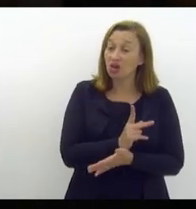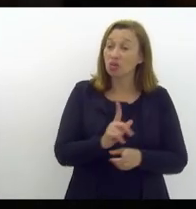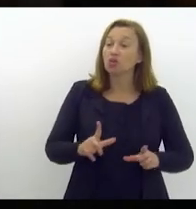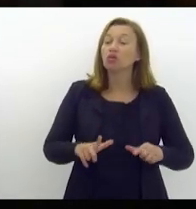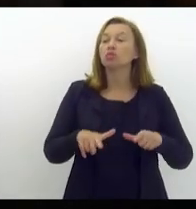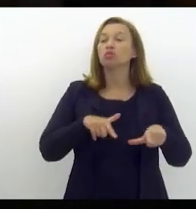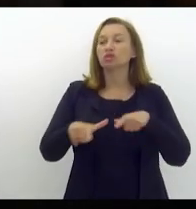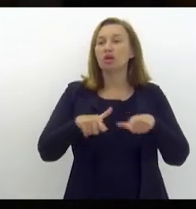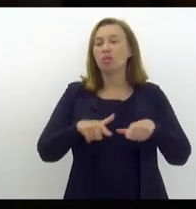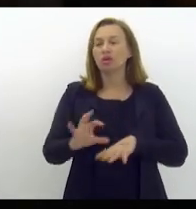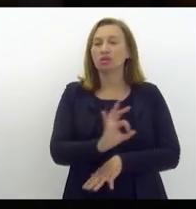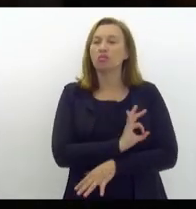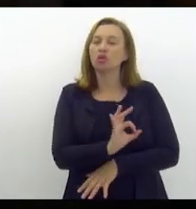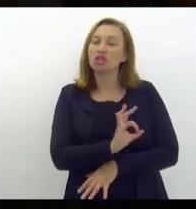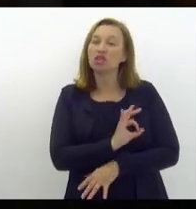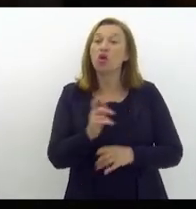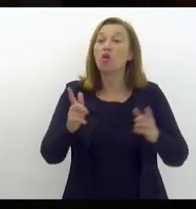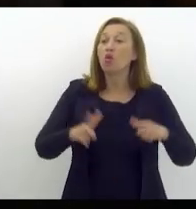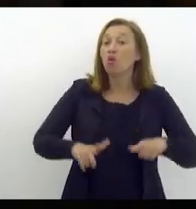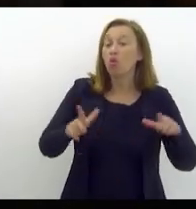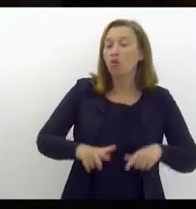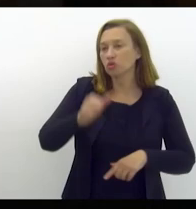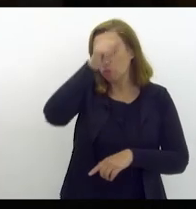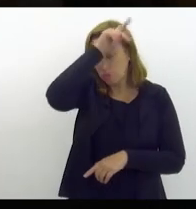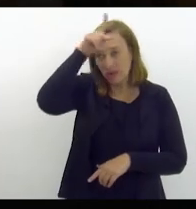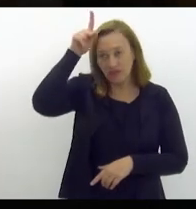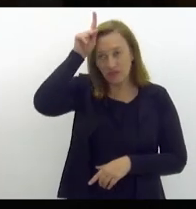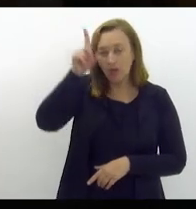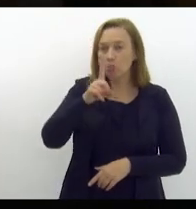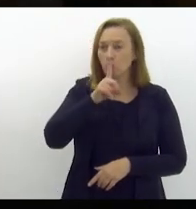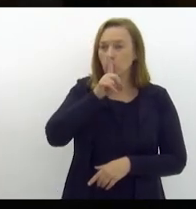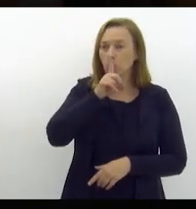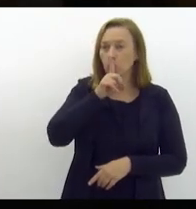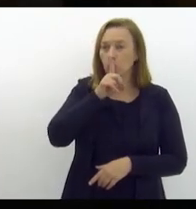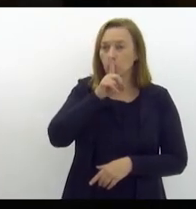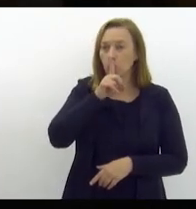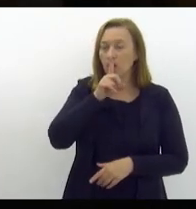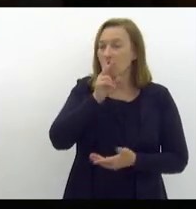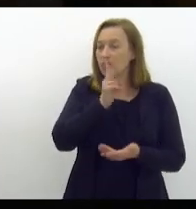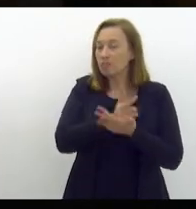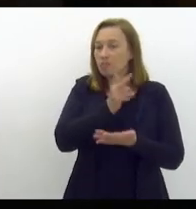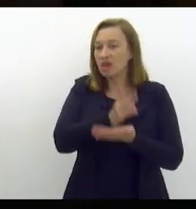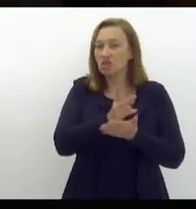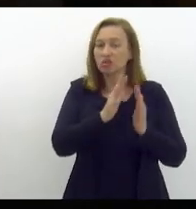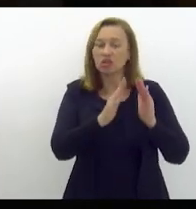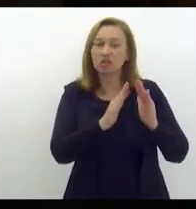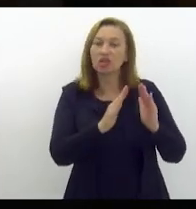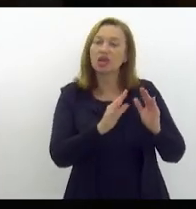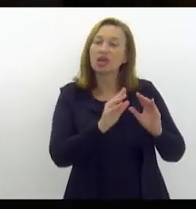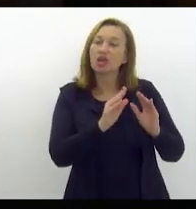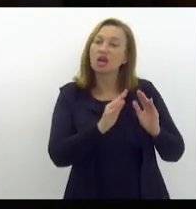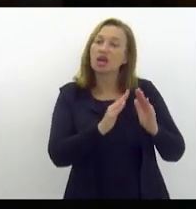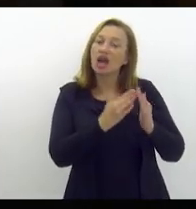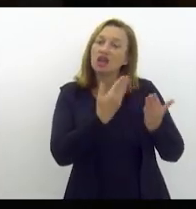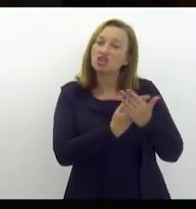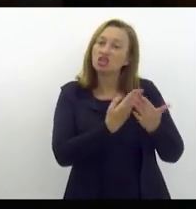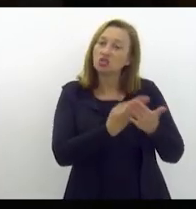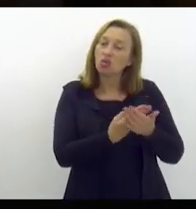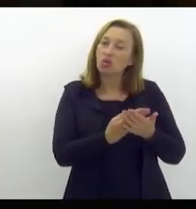ações policiais, onde o prefeito não se mete, mesmo que as aulas das escolas